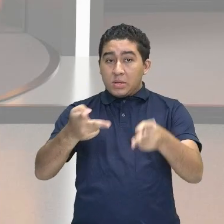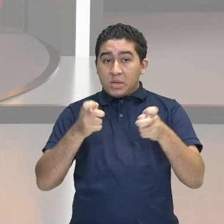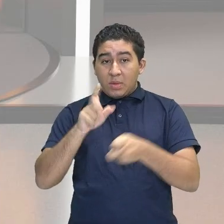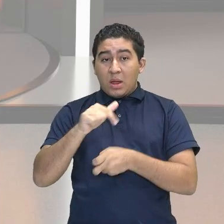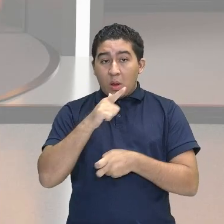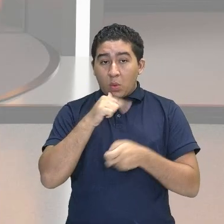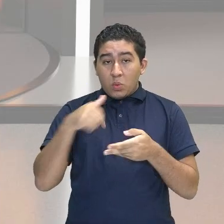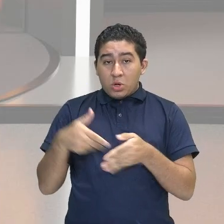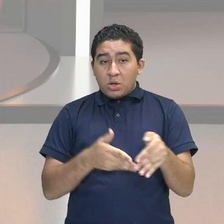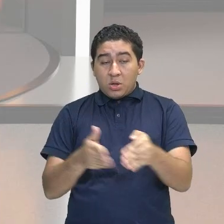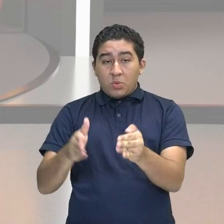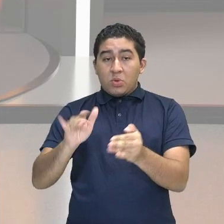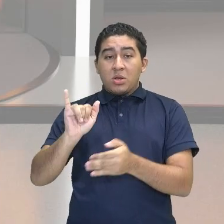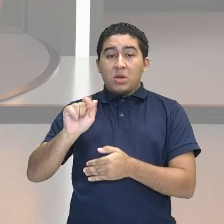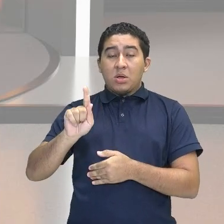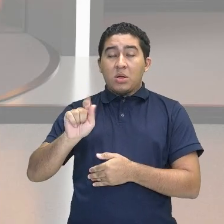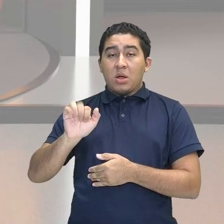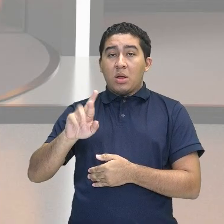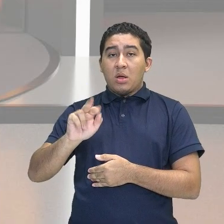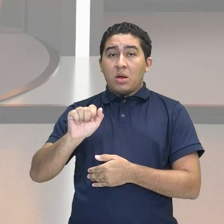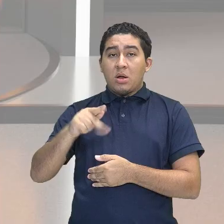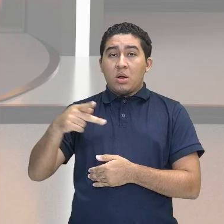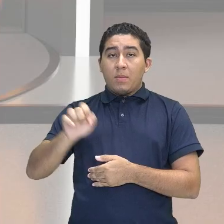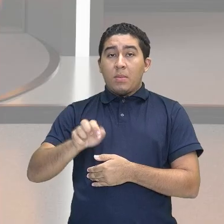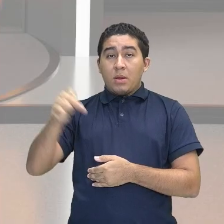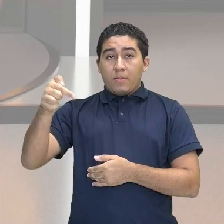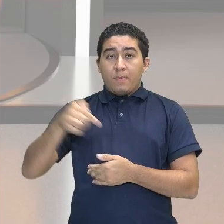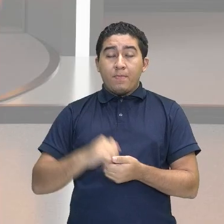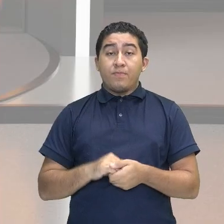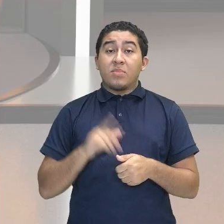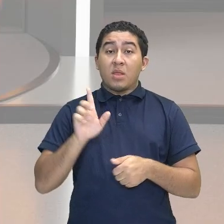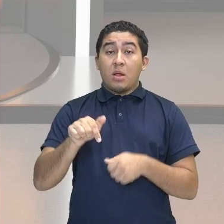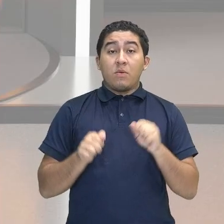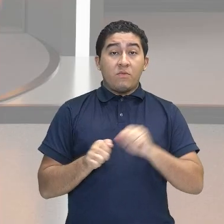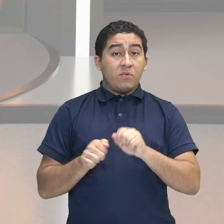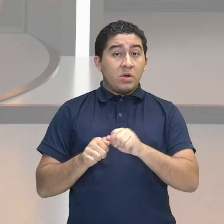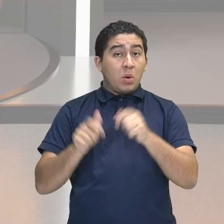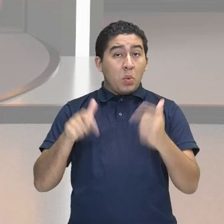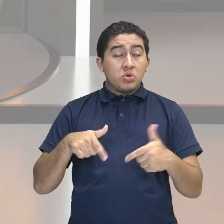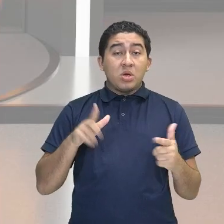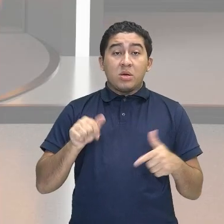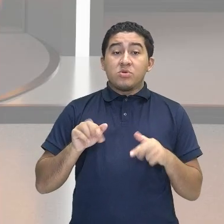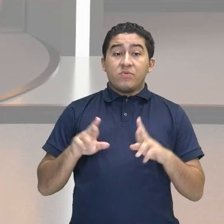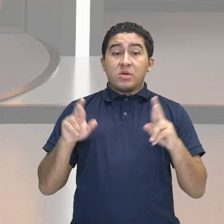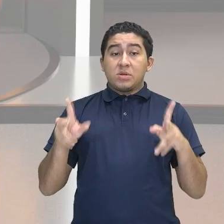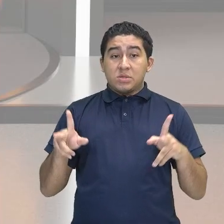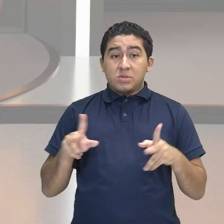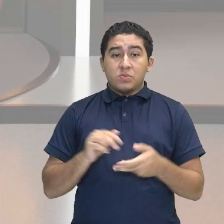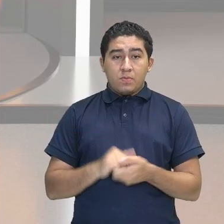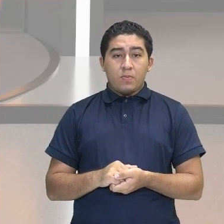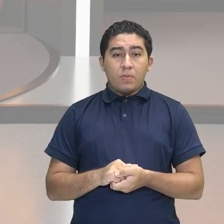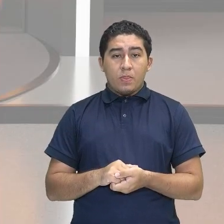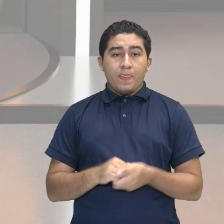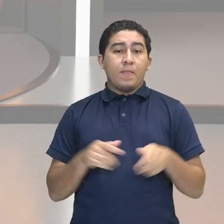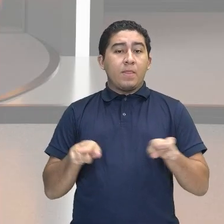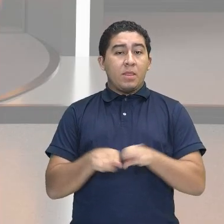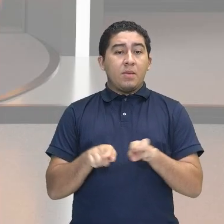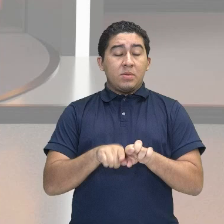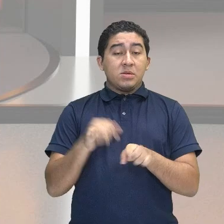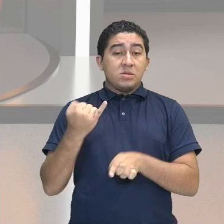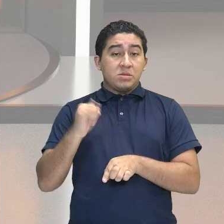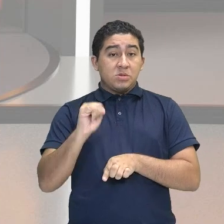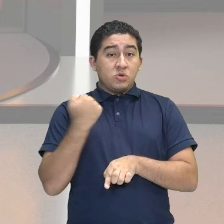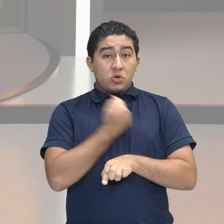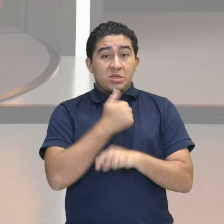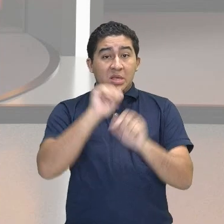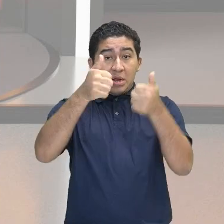rio. E aí, essa paisagem ela foi produzida de uma forma diferente, né? Inclusive, se a gente for analisar